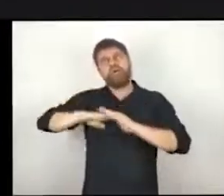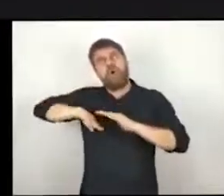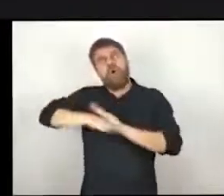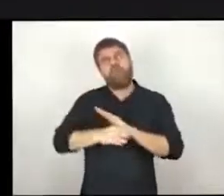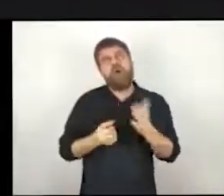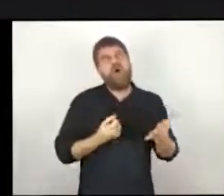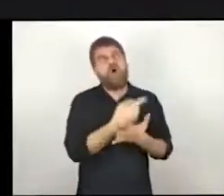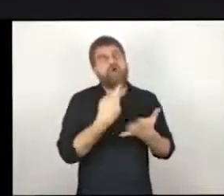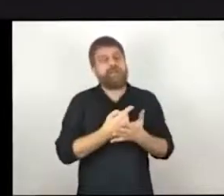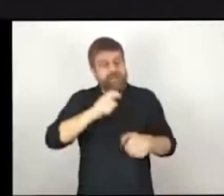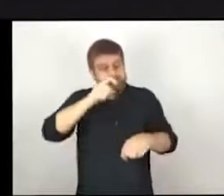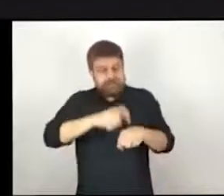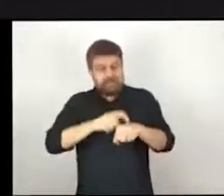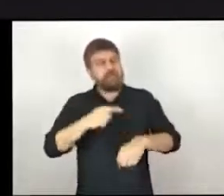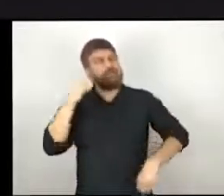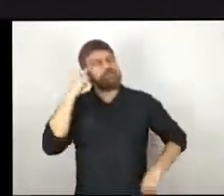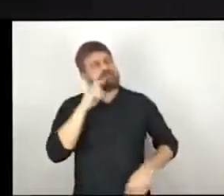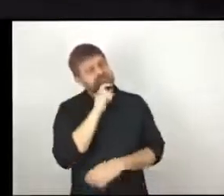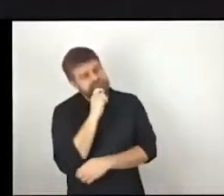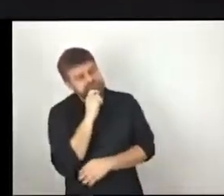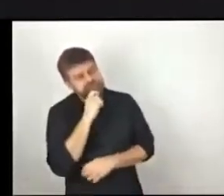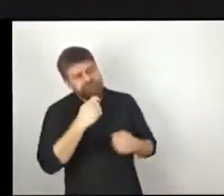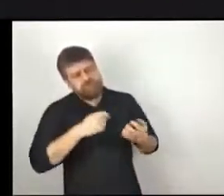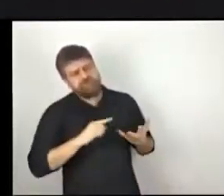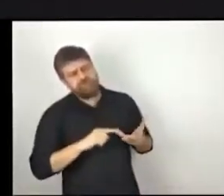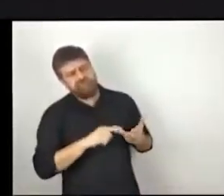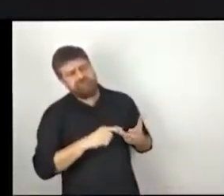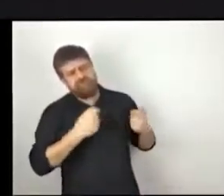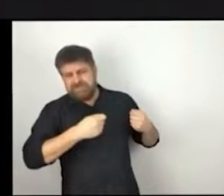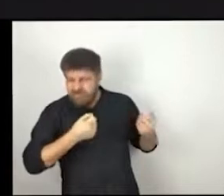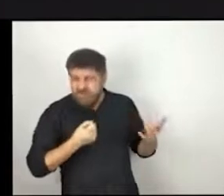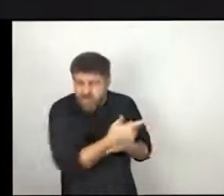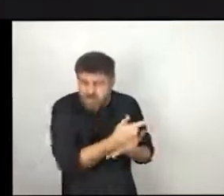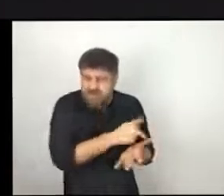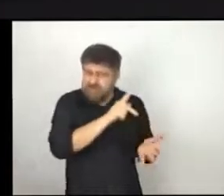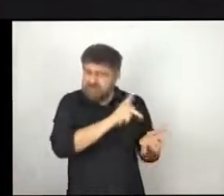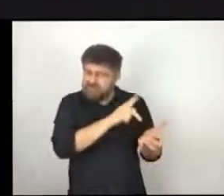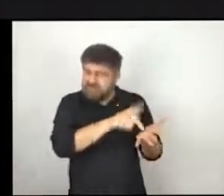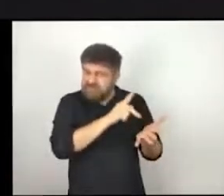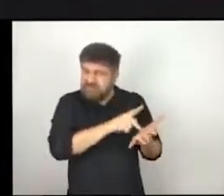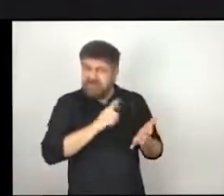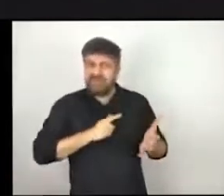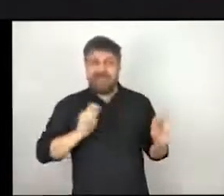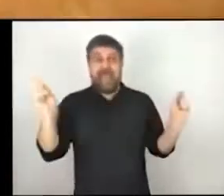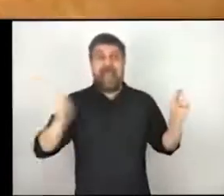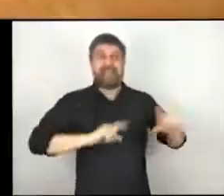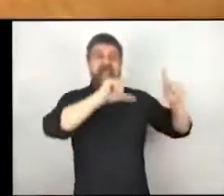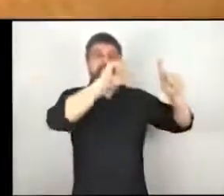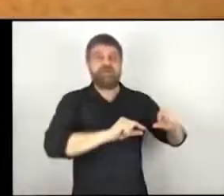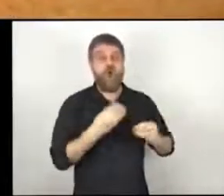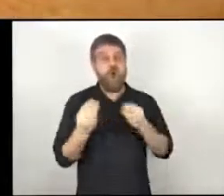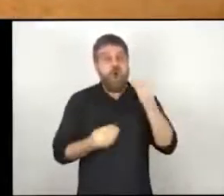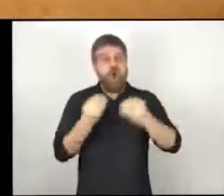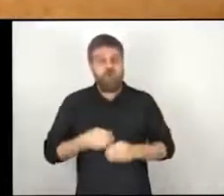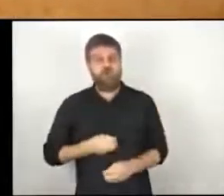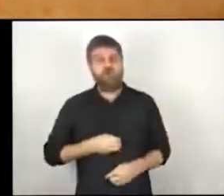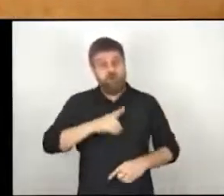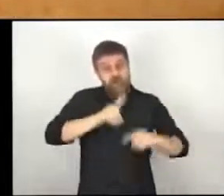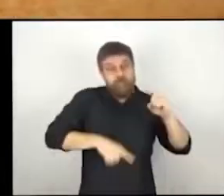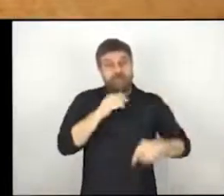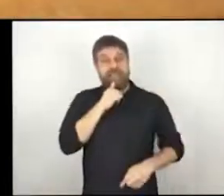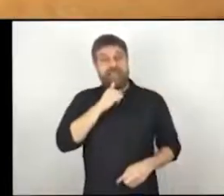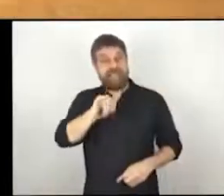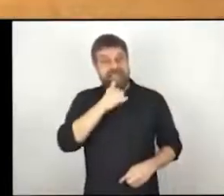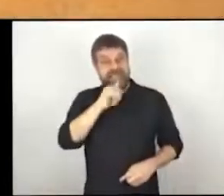nossos hábitos de consumo. Na hora de comprar, a gente avaliar se realmente precisamos daquele produto ou daquele serviço. A gente pode reduzir o consumo evitando produtos